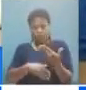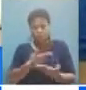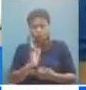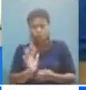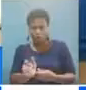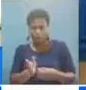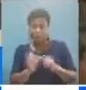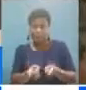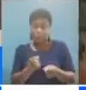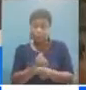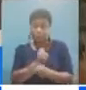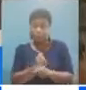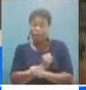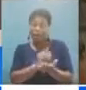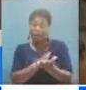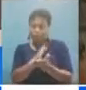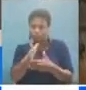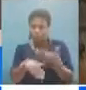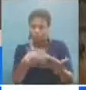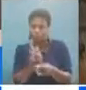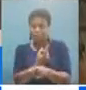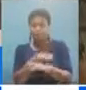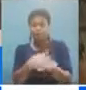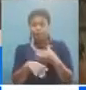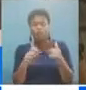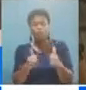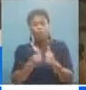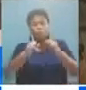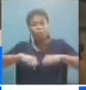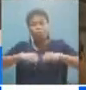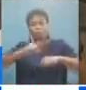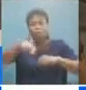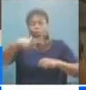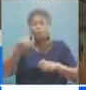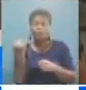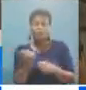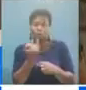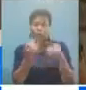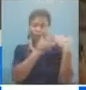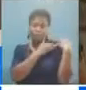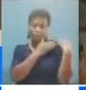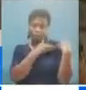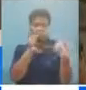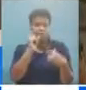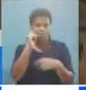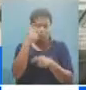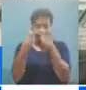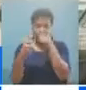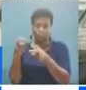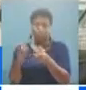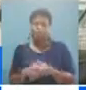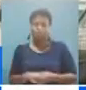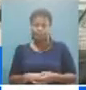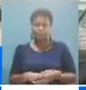estão em curso e vão continuar a ser implementadas em concertação com outras entidades com responsabilidade na proteção civil.